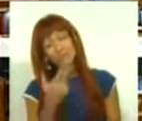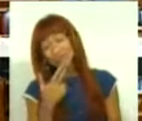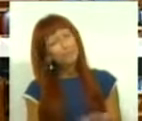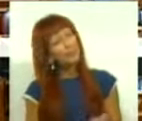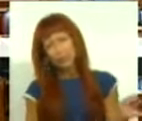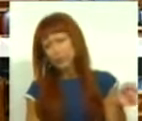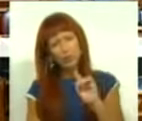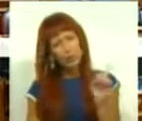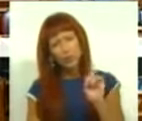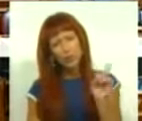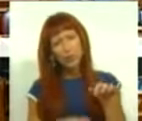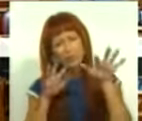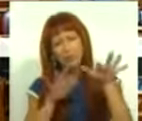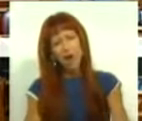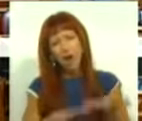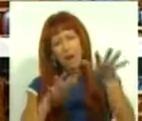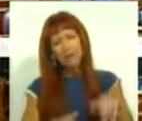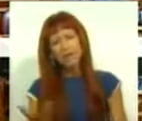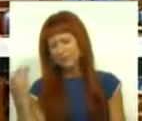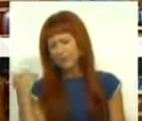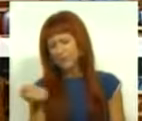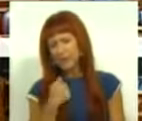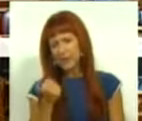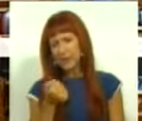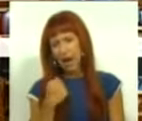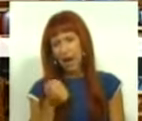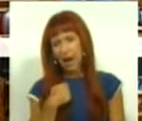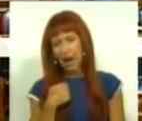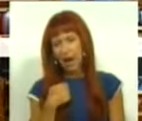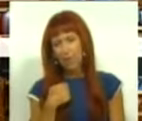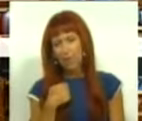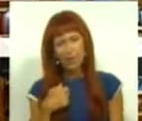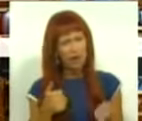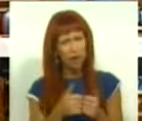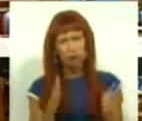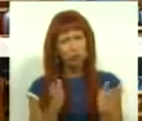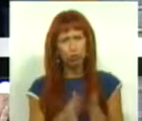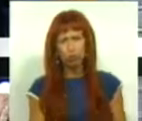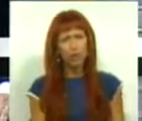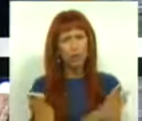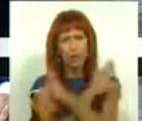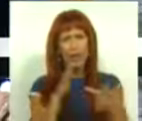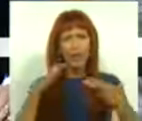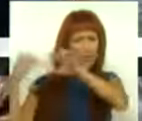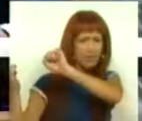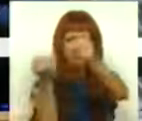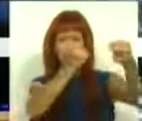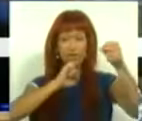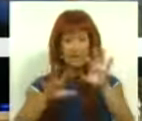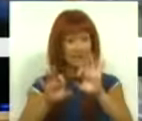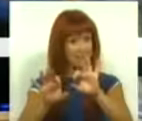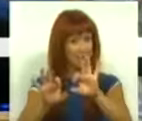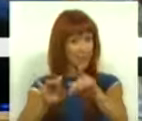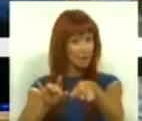autêntica das manifestações do passado sábado, que, como quase todos os grandes movimentos deste